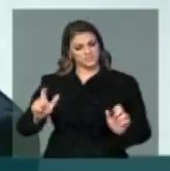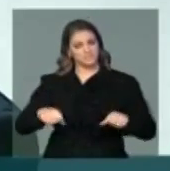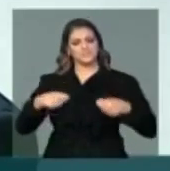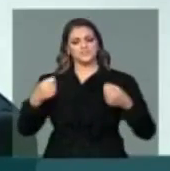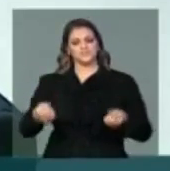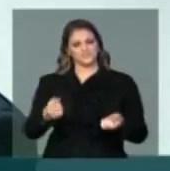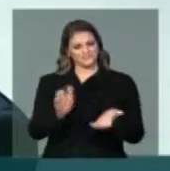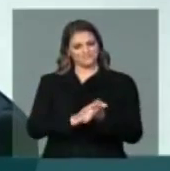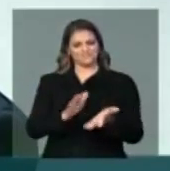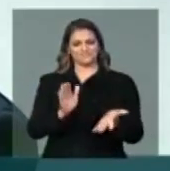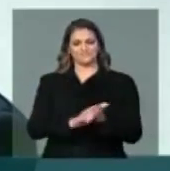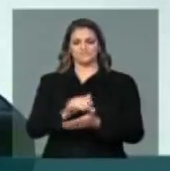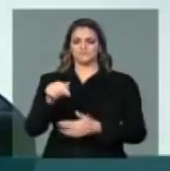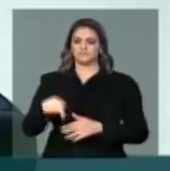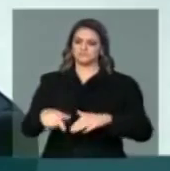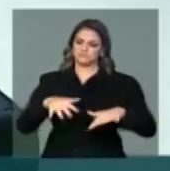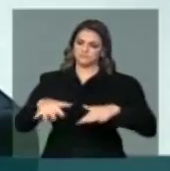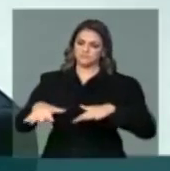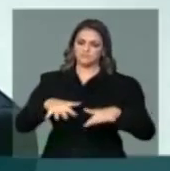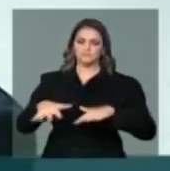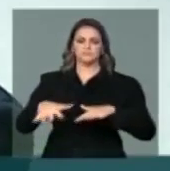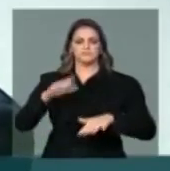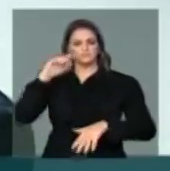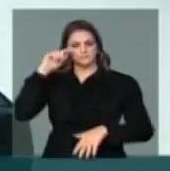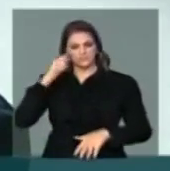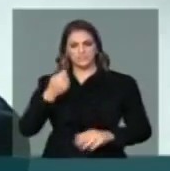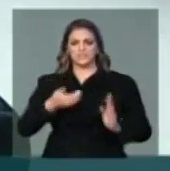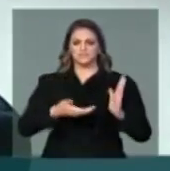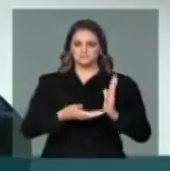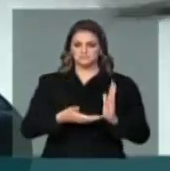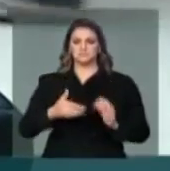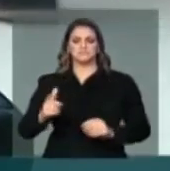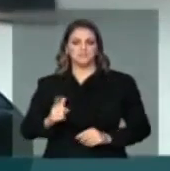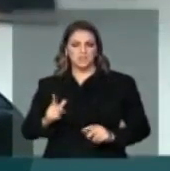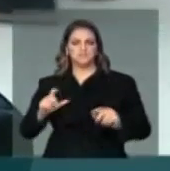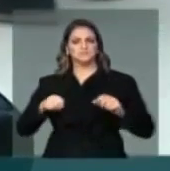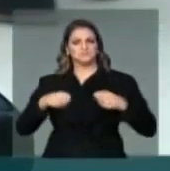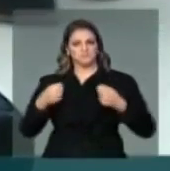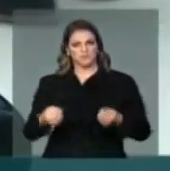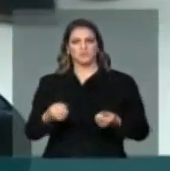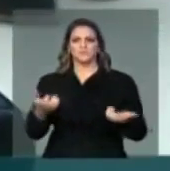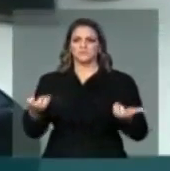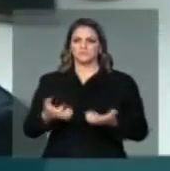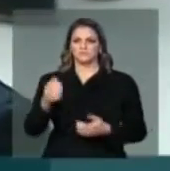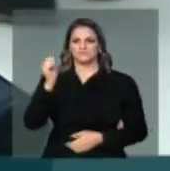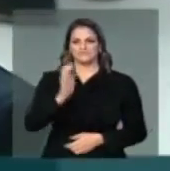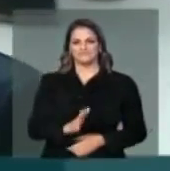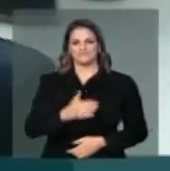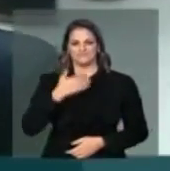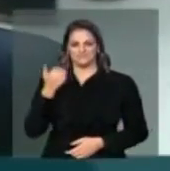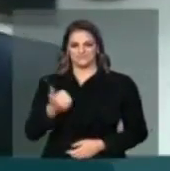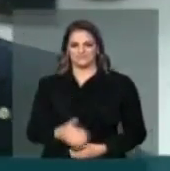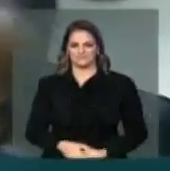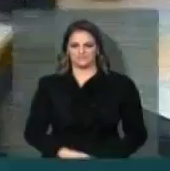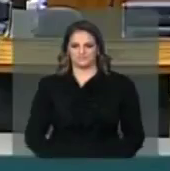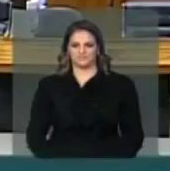e da militância dos ativistas do movimento negro, para que a gente possa ter, de fato, um país muito mais democrático.